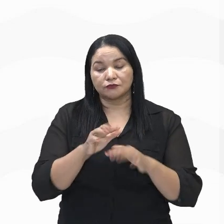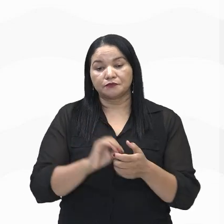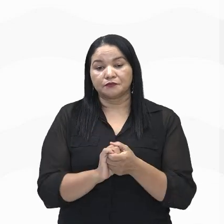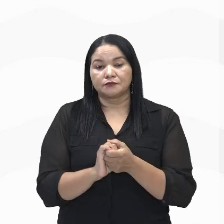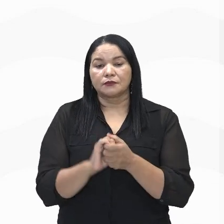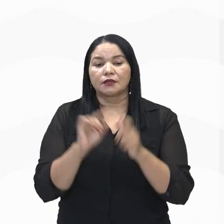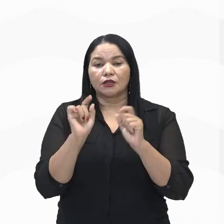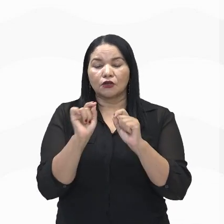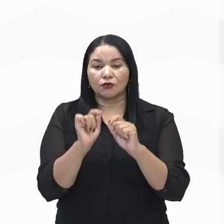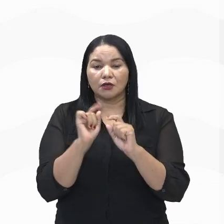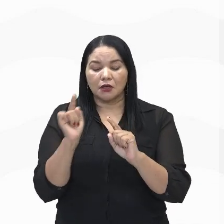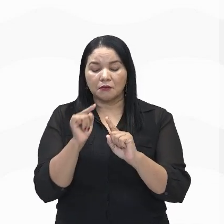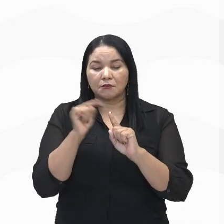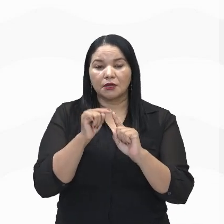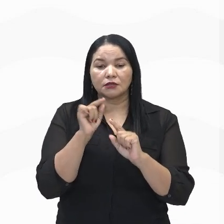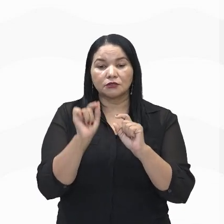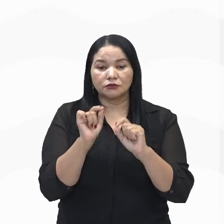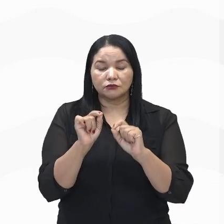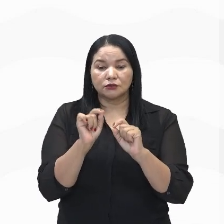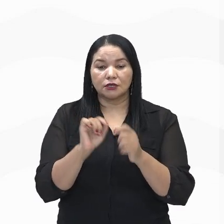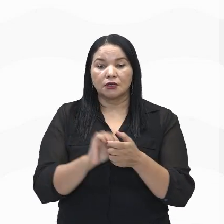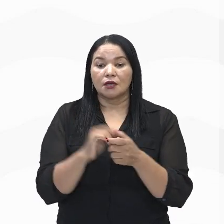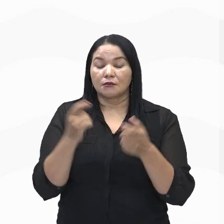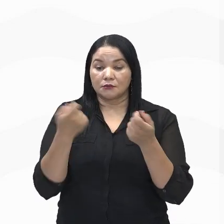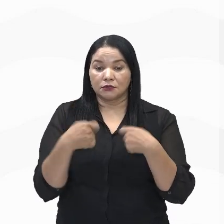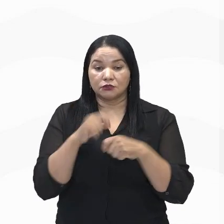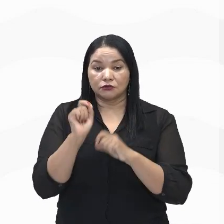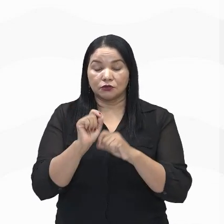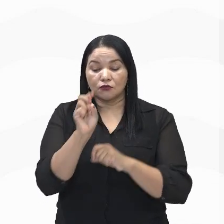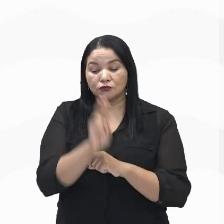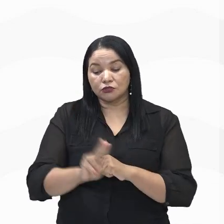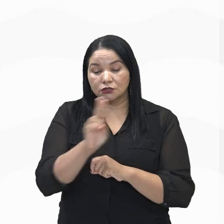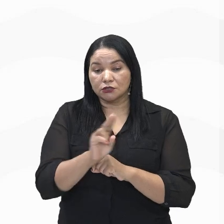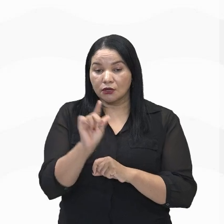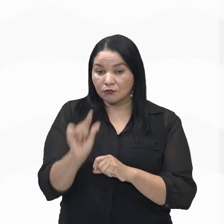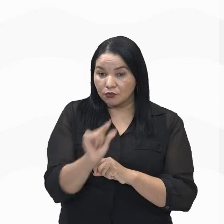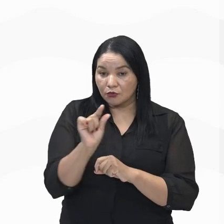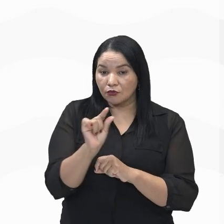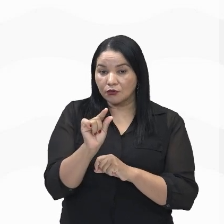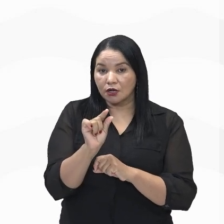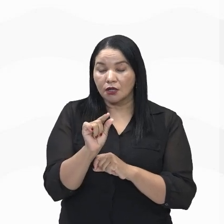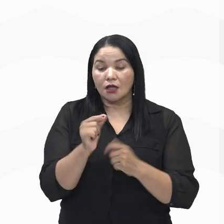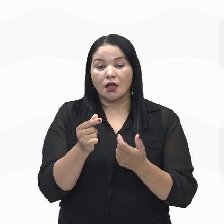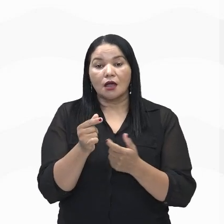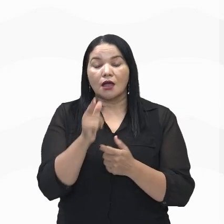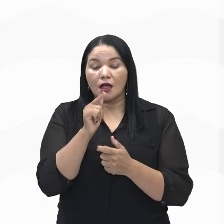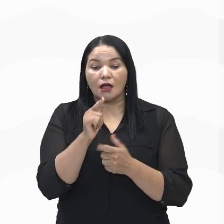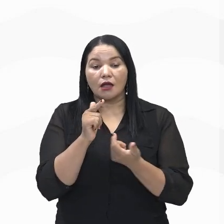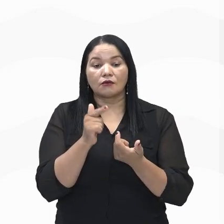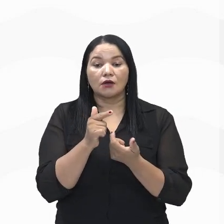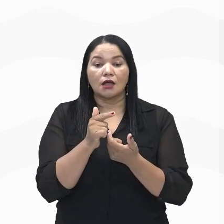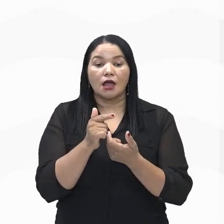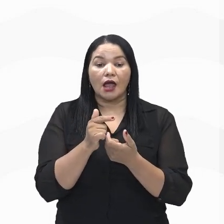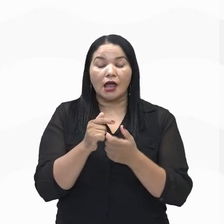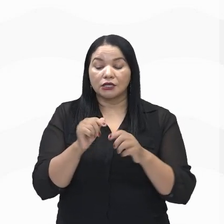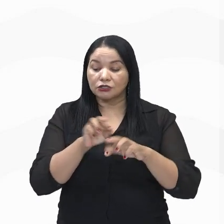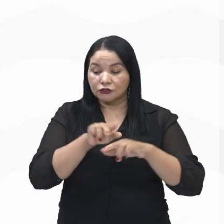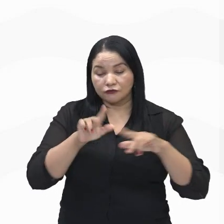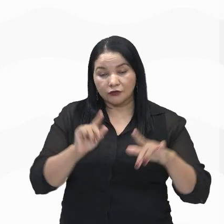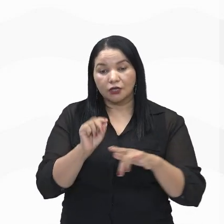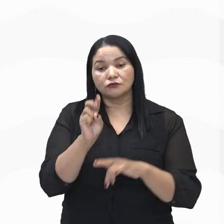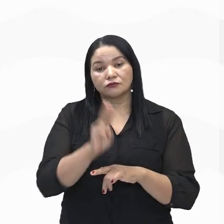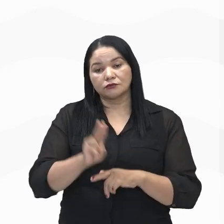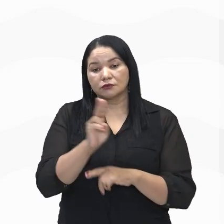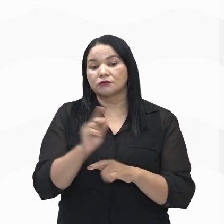essa meta está falando é que a gente pode utilizar pouca água para fazer muita coisa que nós fazemos hoje. Então é